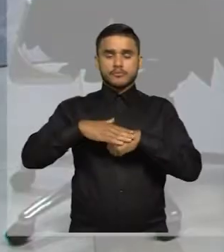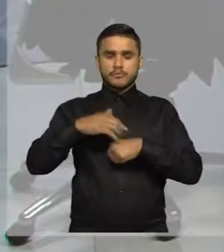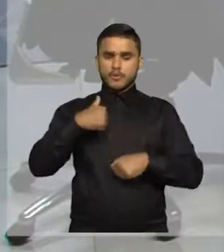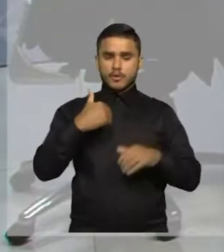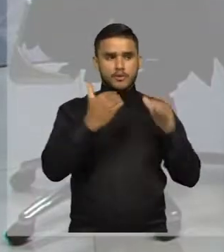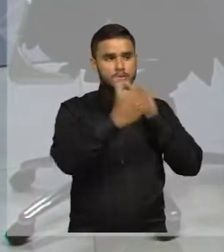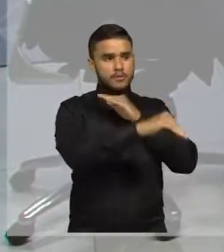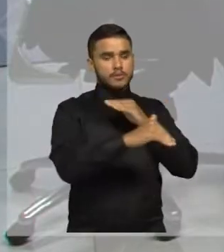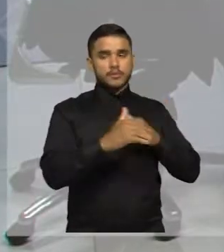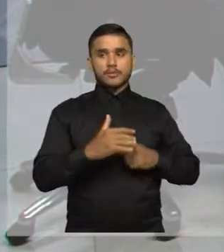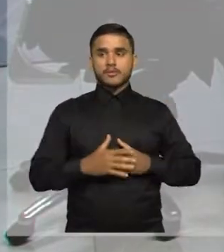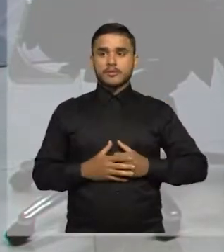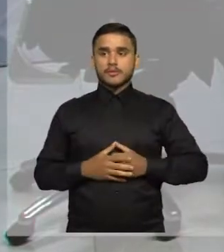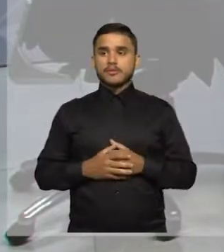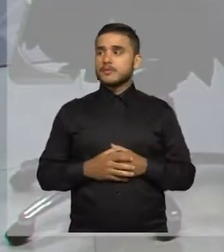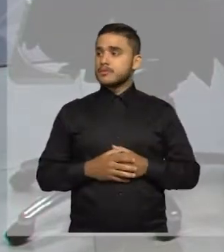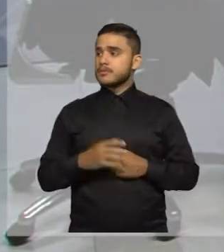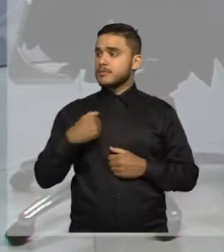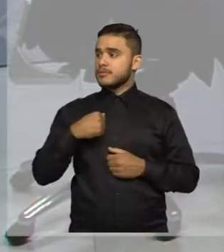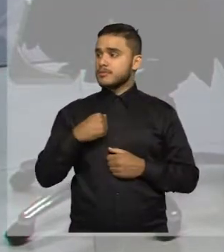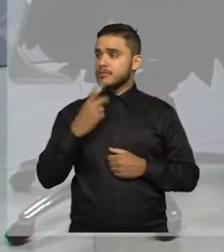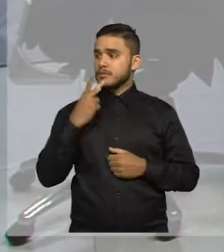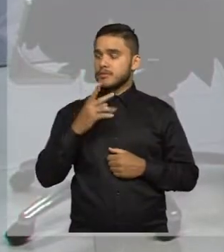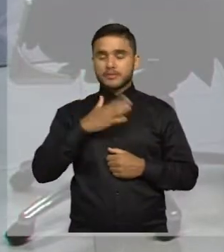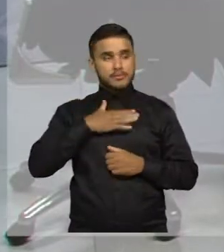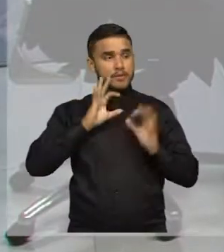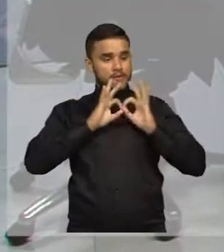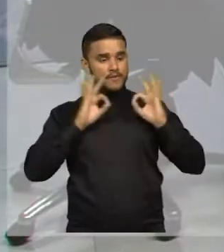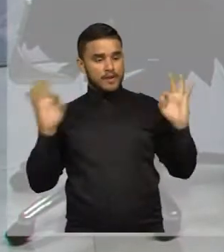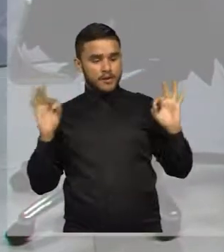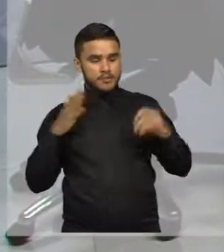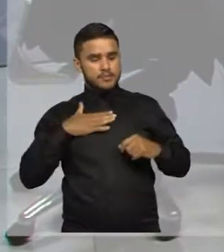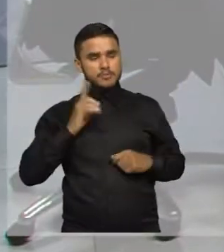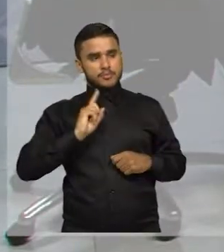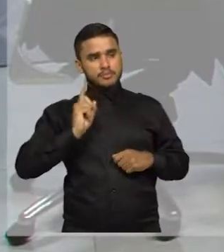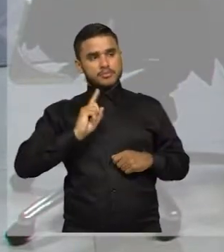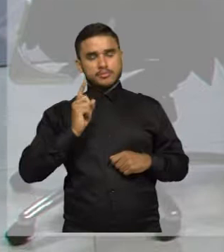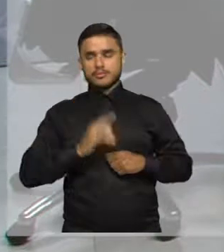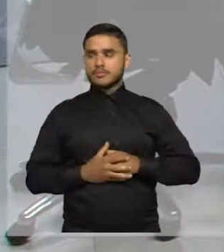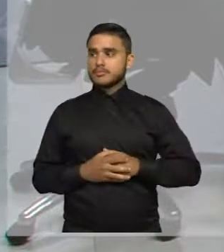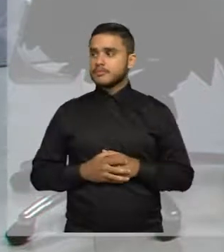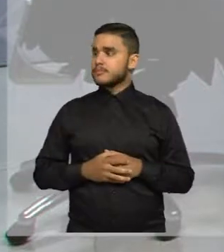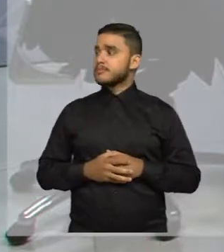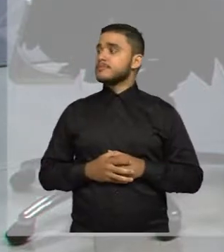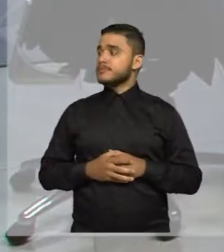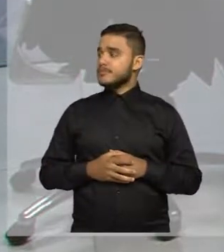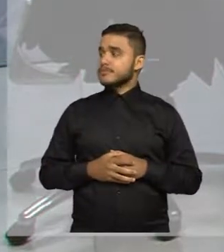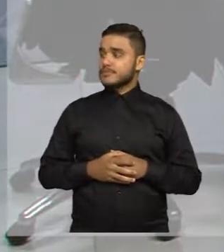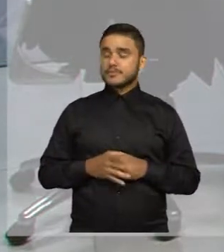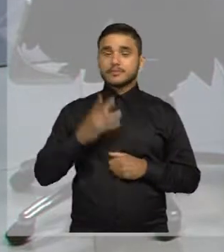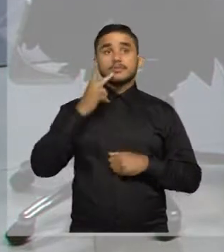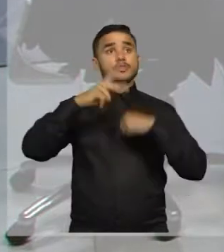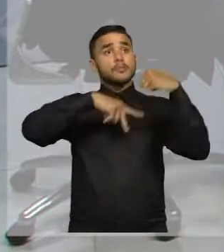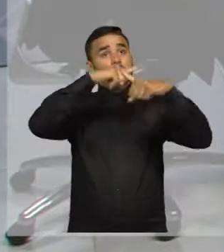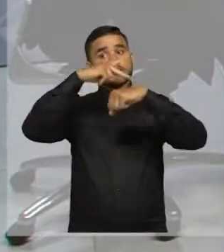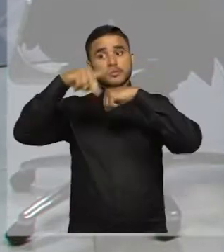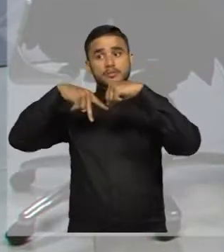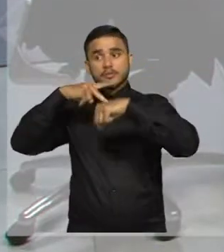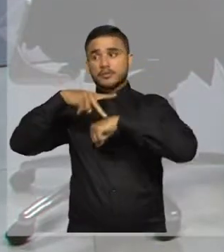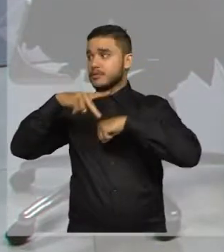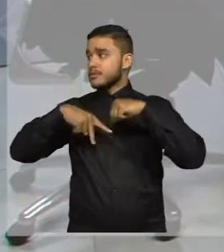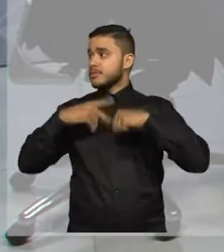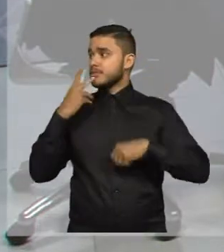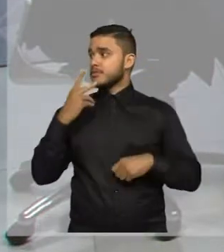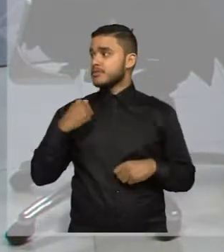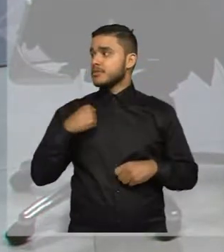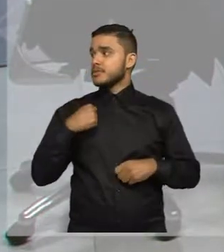negócio de plantinha regada eu vou todo discordar dia, de você no outro ponto. Essa frase não é minha, não. Não, eu vou lhe pegar no outro ponto. Viu? Há países em